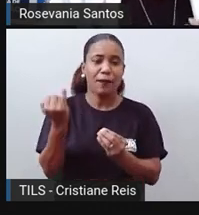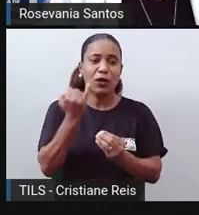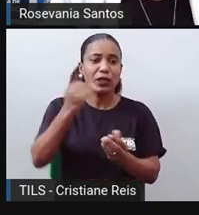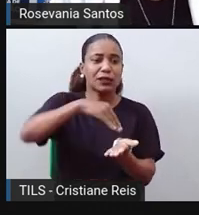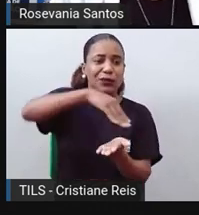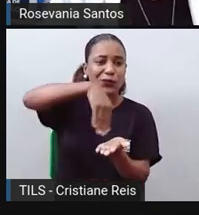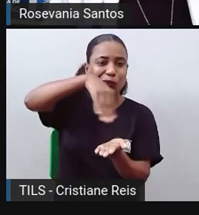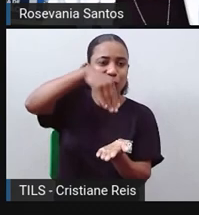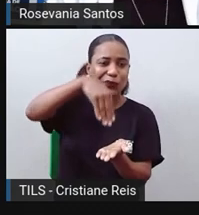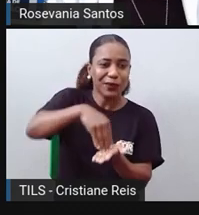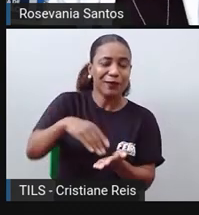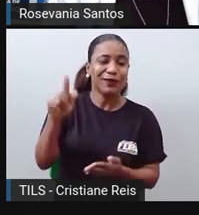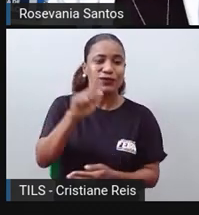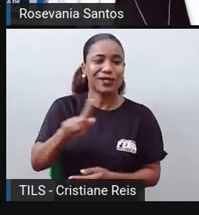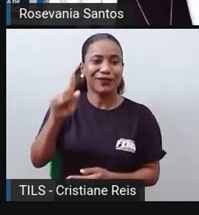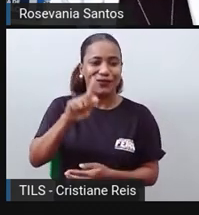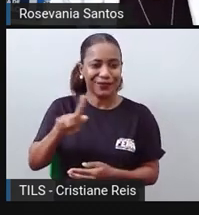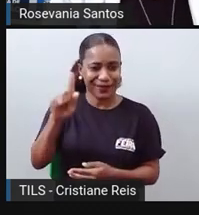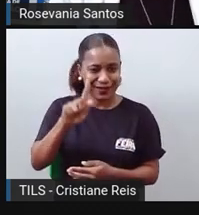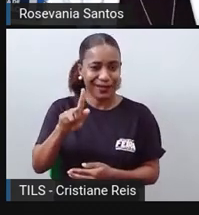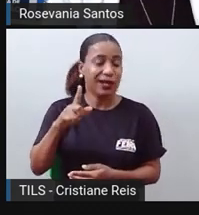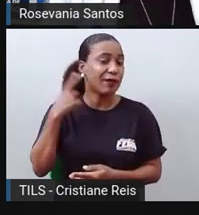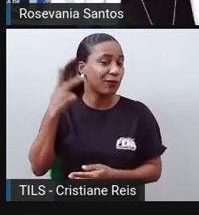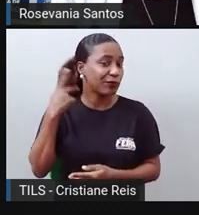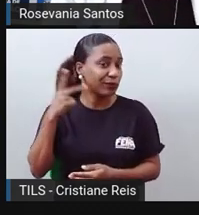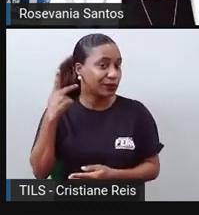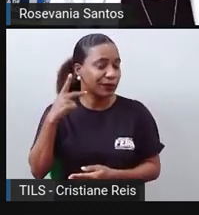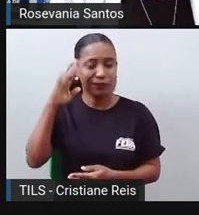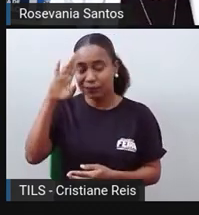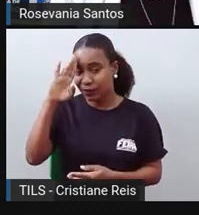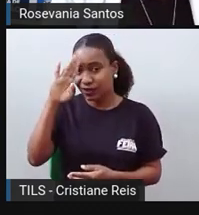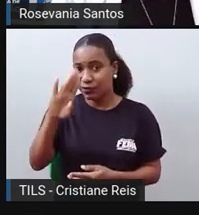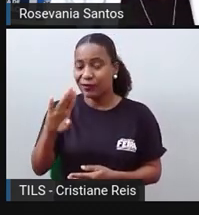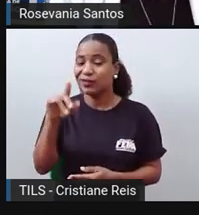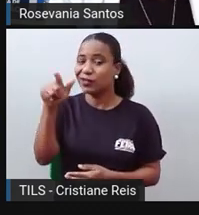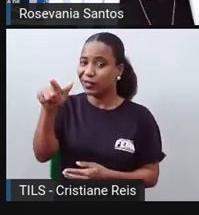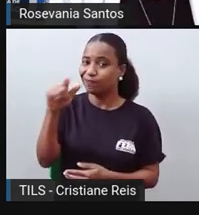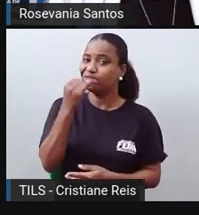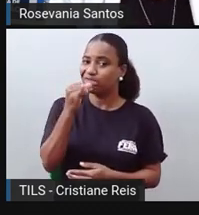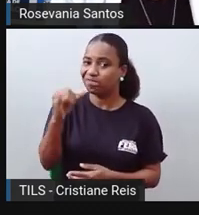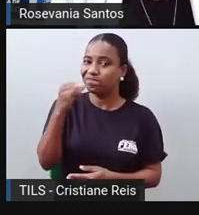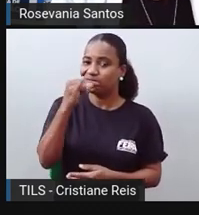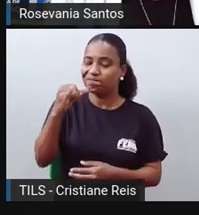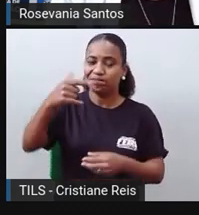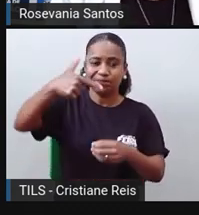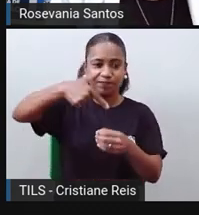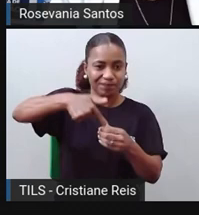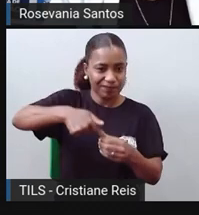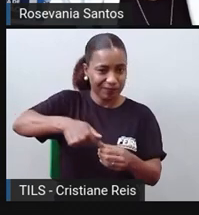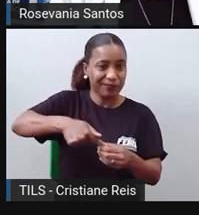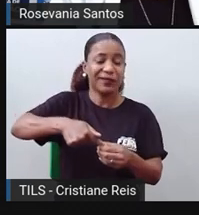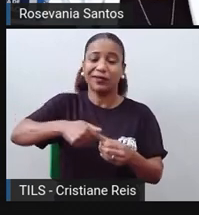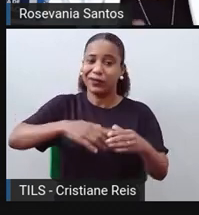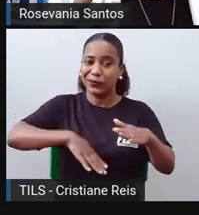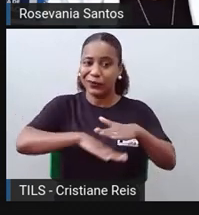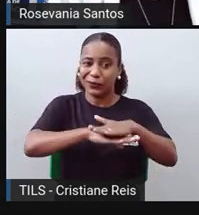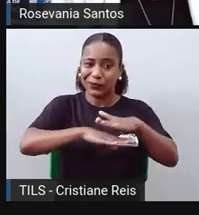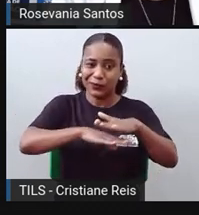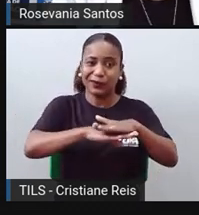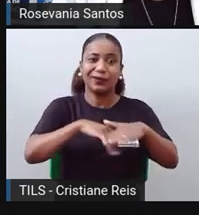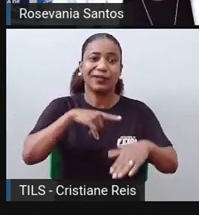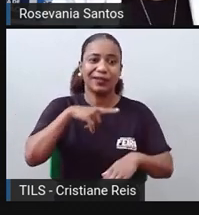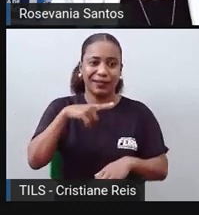Médio, principalmente na matriz energética do mundo, que eles controlam mesmo as maiores reservas petrolíferas do mundo, né,